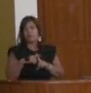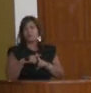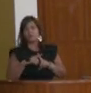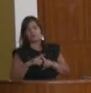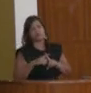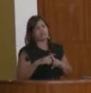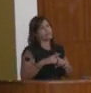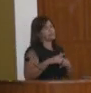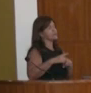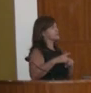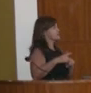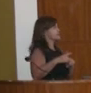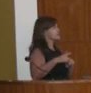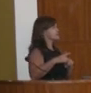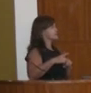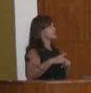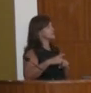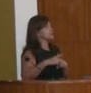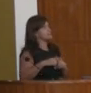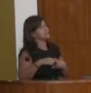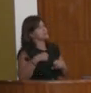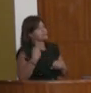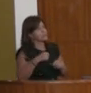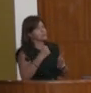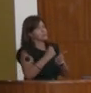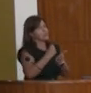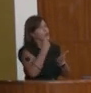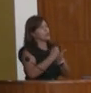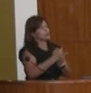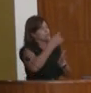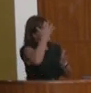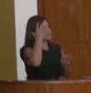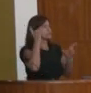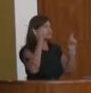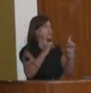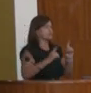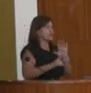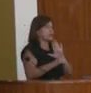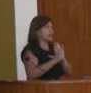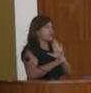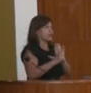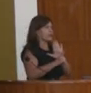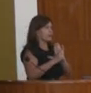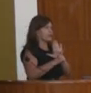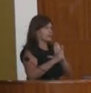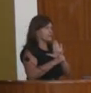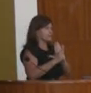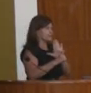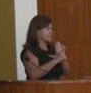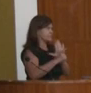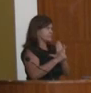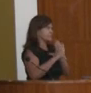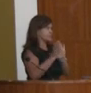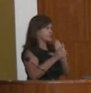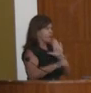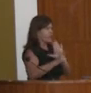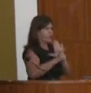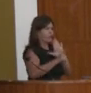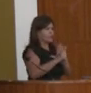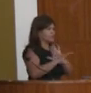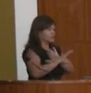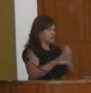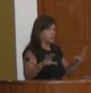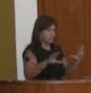obrigatório contratar as pessoas com deficiência. Mas o doutor Marcelo, se tiver alguma coisa a mais do que